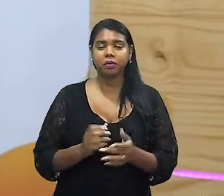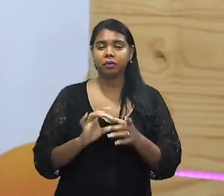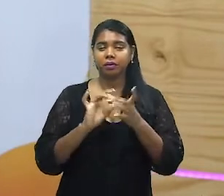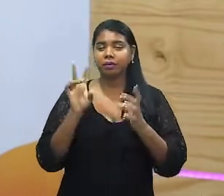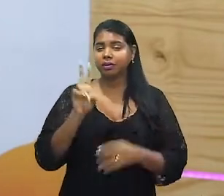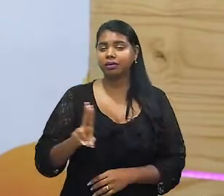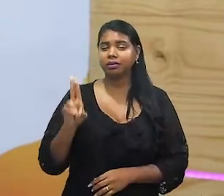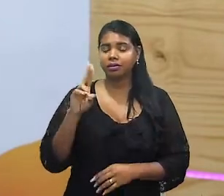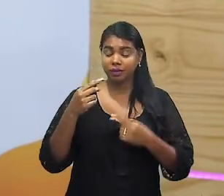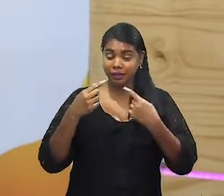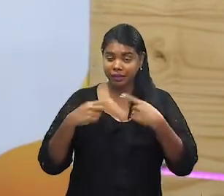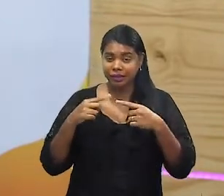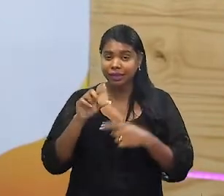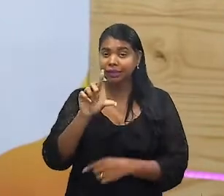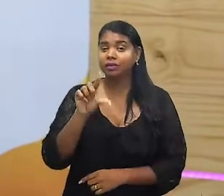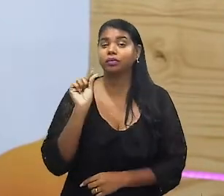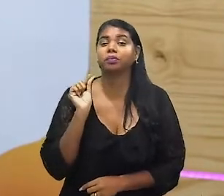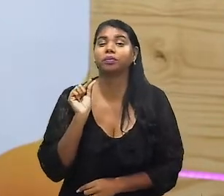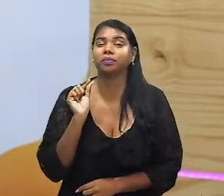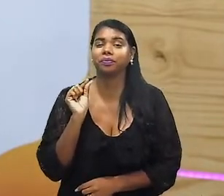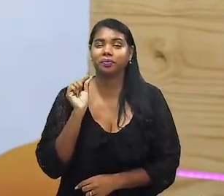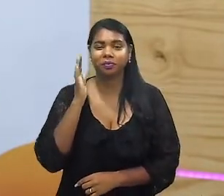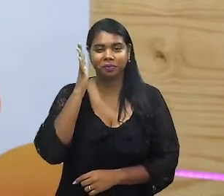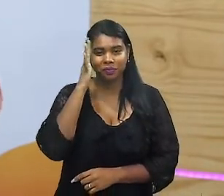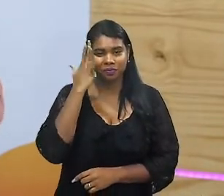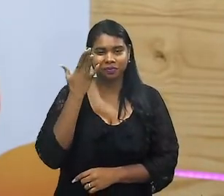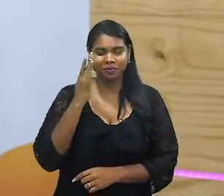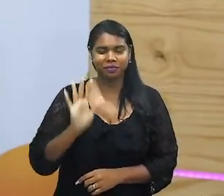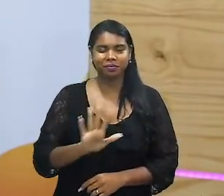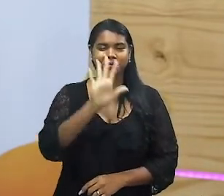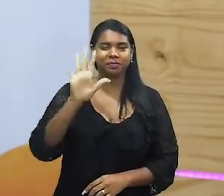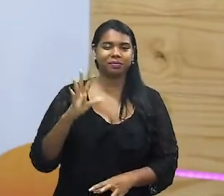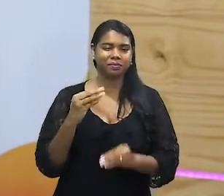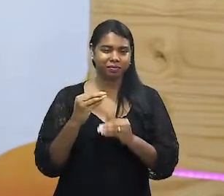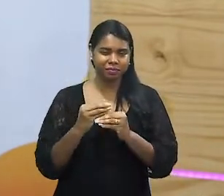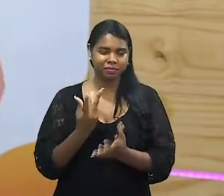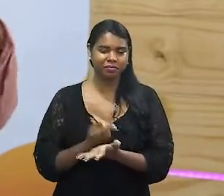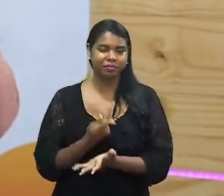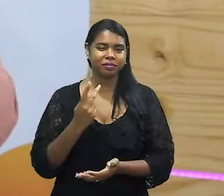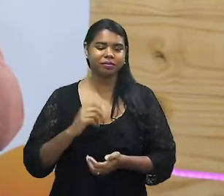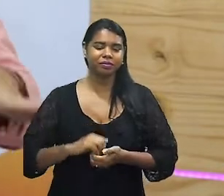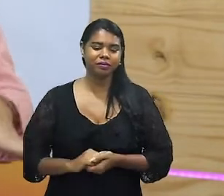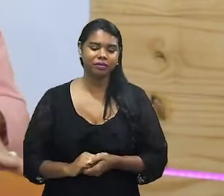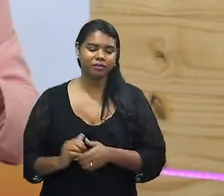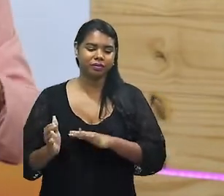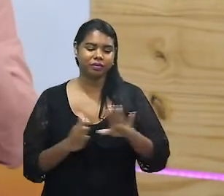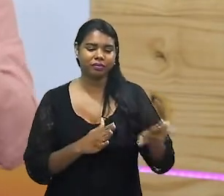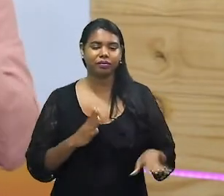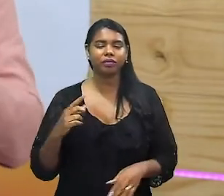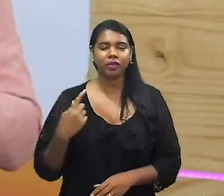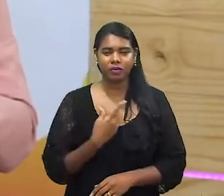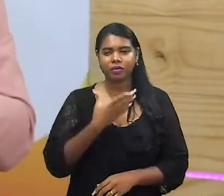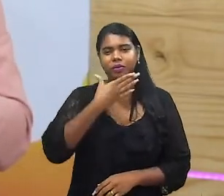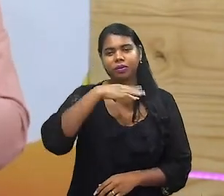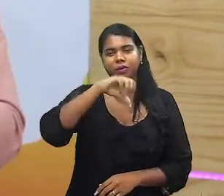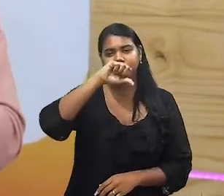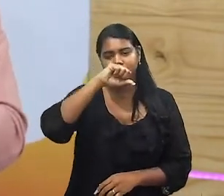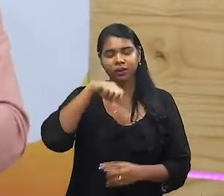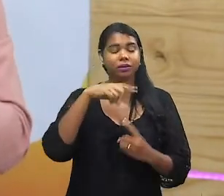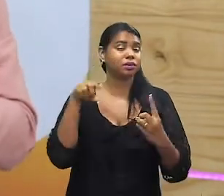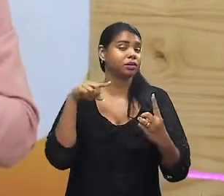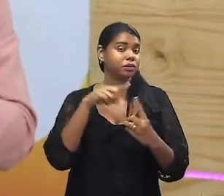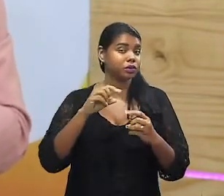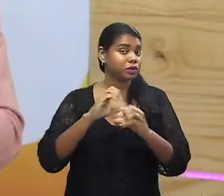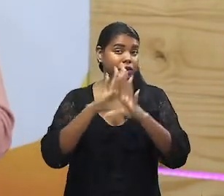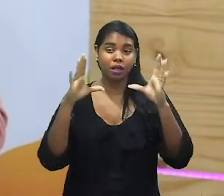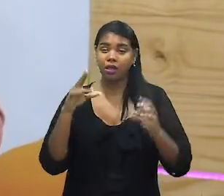utilizando critérios de escolha, né? Geralmente é assim. Os pais da gente, às vezes, são mais objetivos.